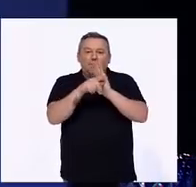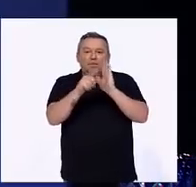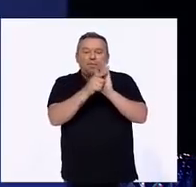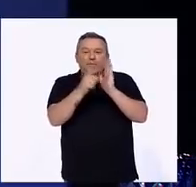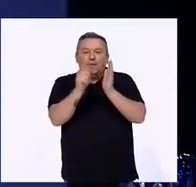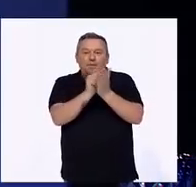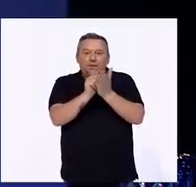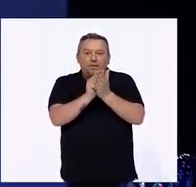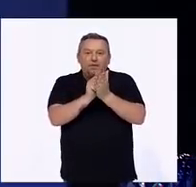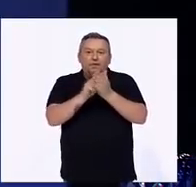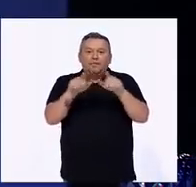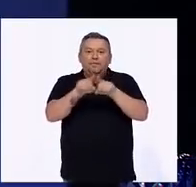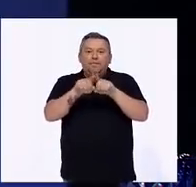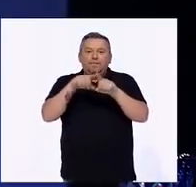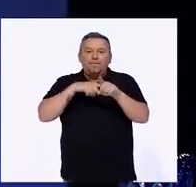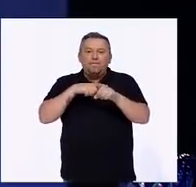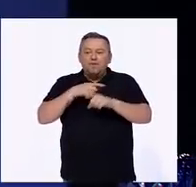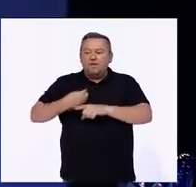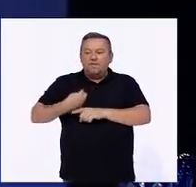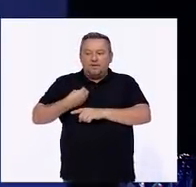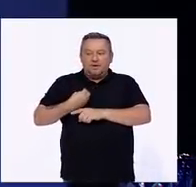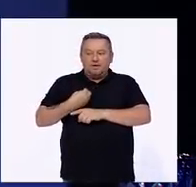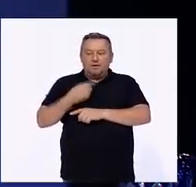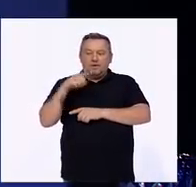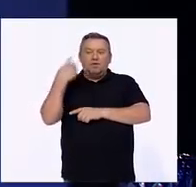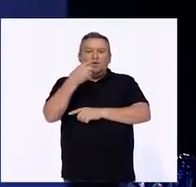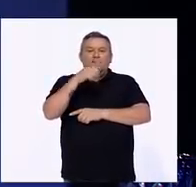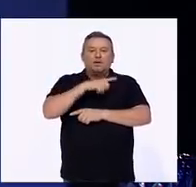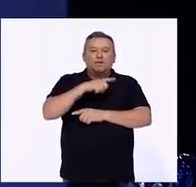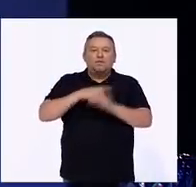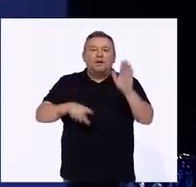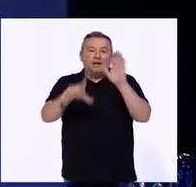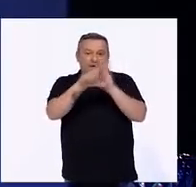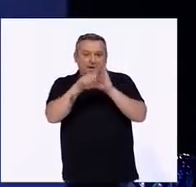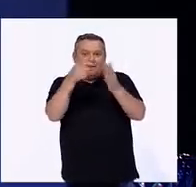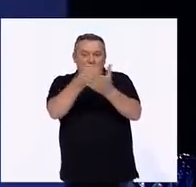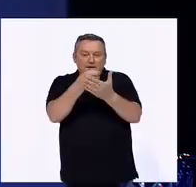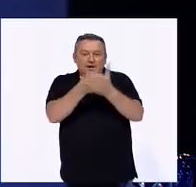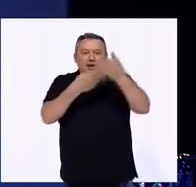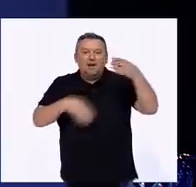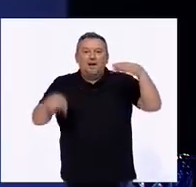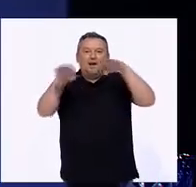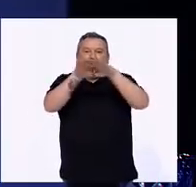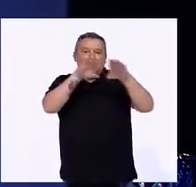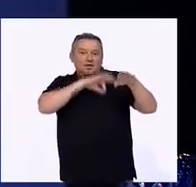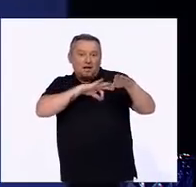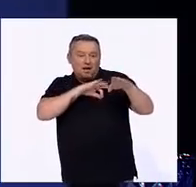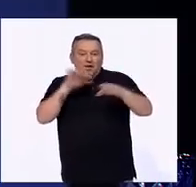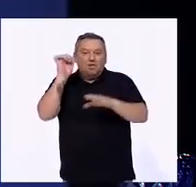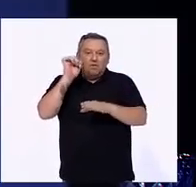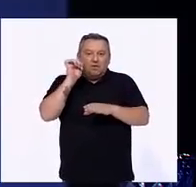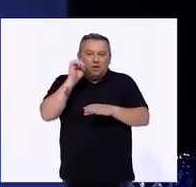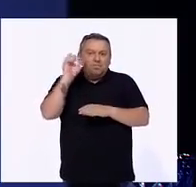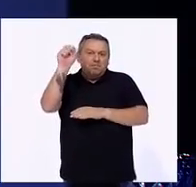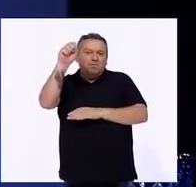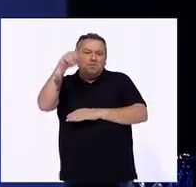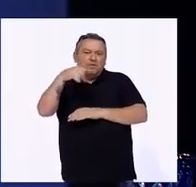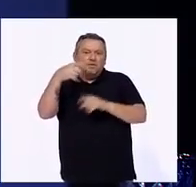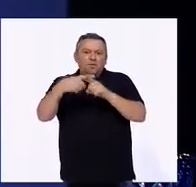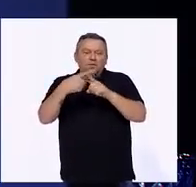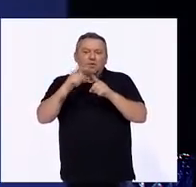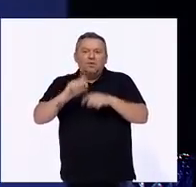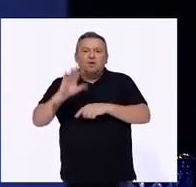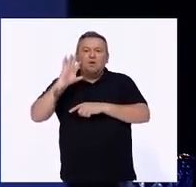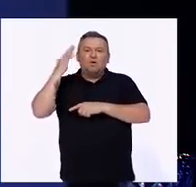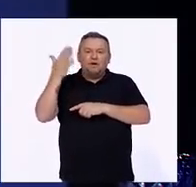o texto escrito, virar uma lei na vida. Então, nós temos leis que garantem a igualdade de salário entre homens e mulheres? Sim, porque, via de regra, a